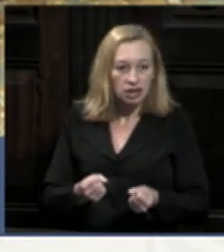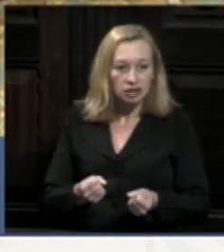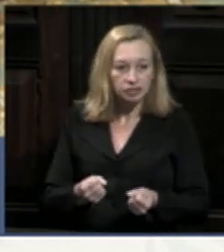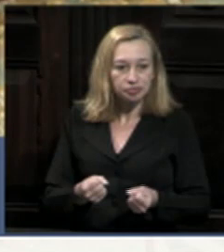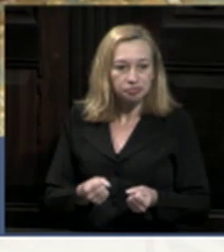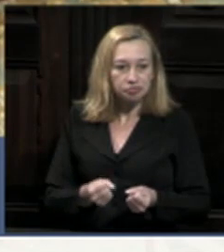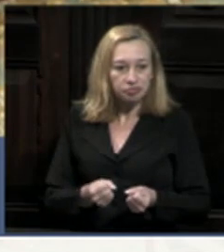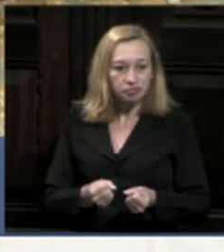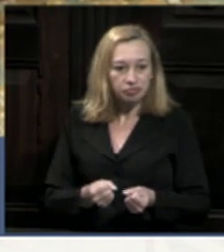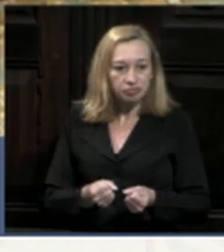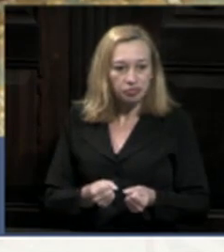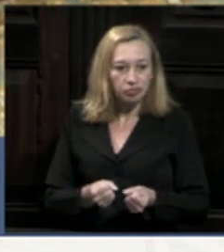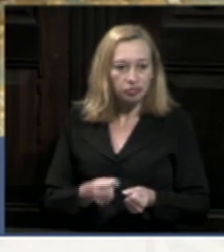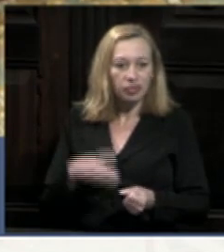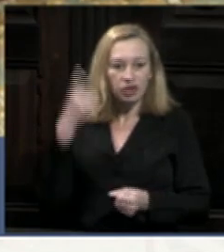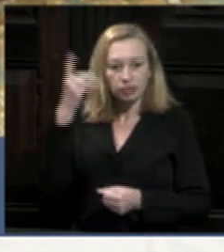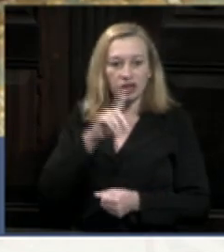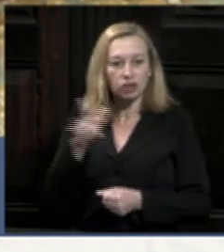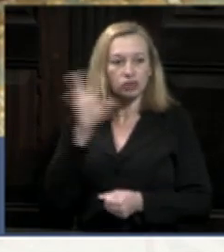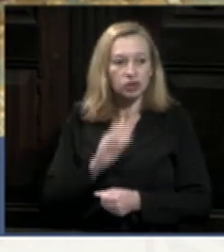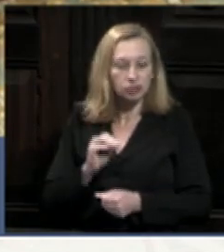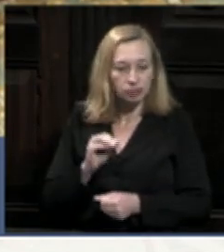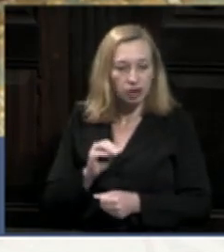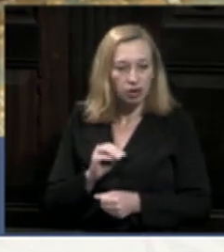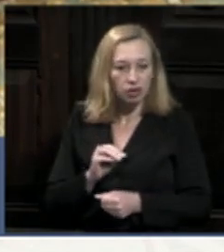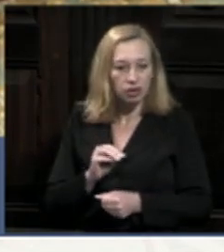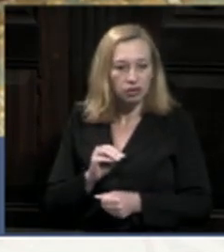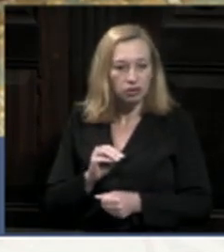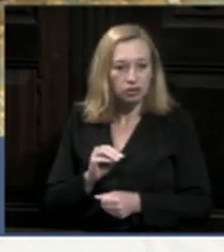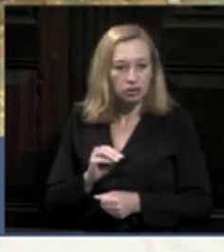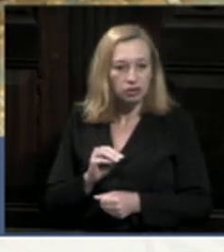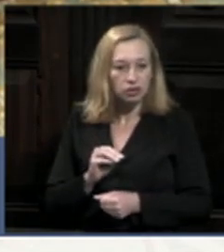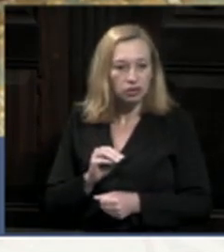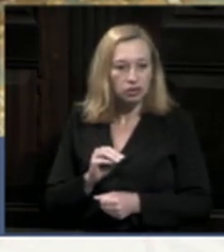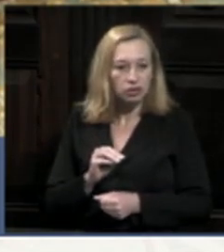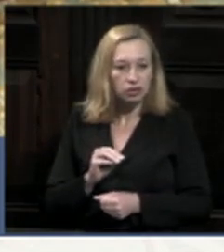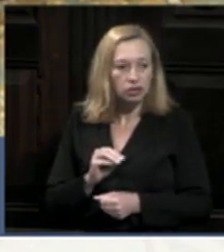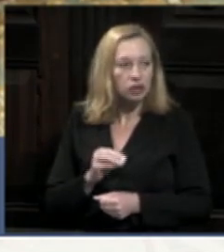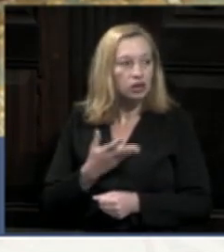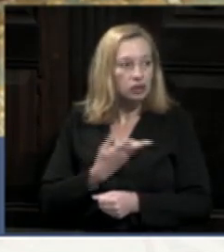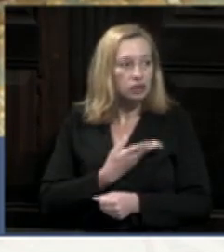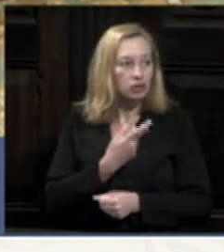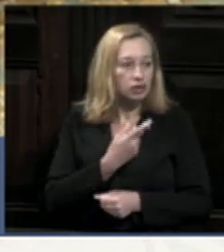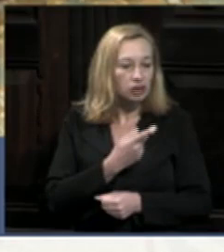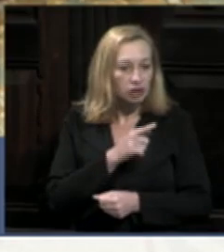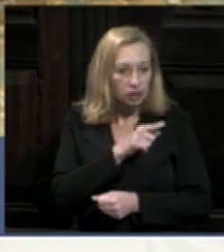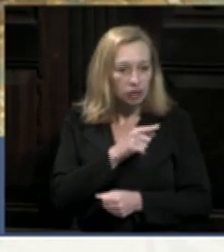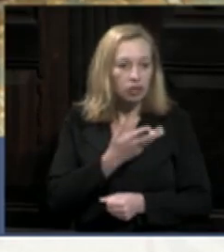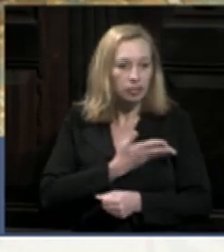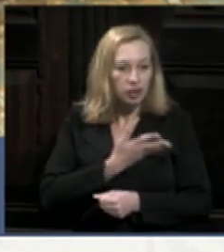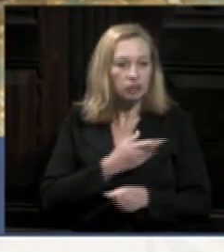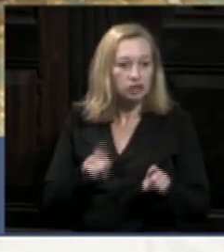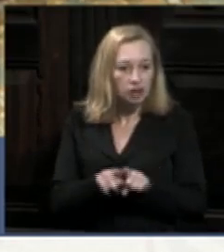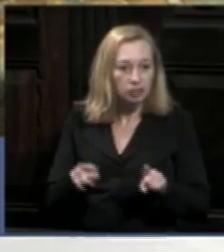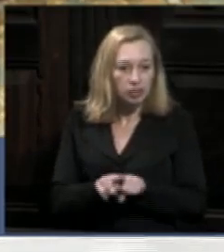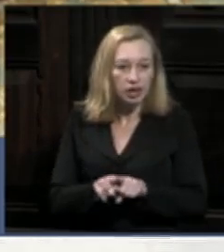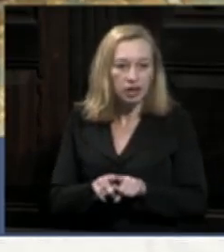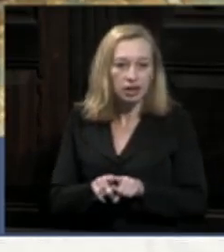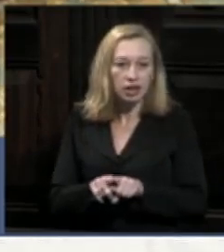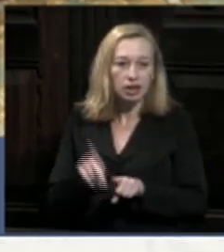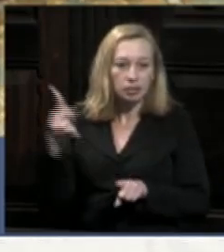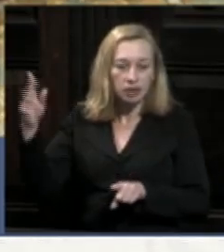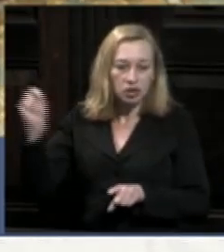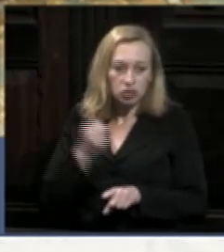o deputado luiz paulo psdb conferência quadro deputado do psol aborda o mesmo tema que é um